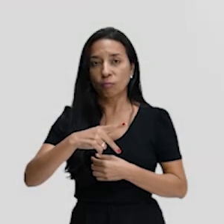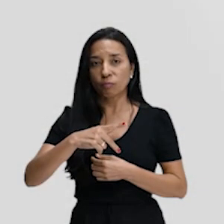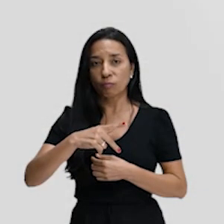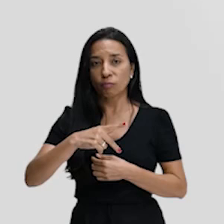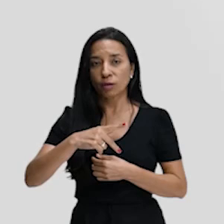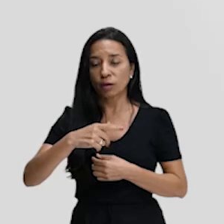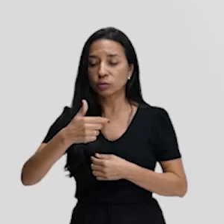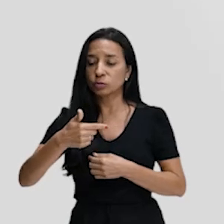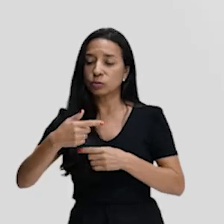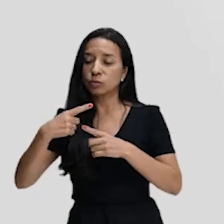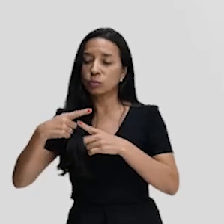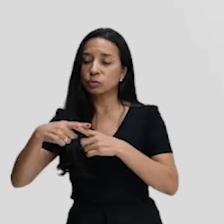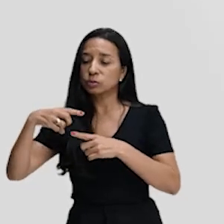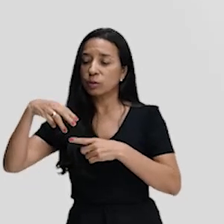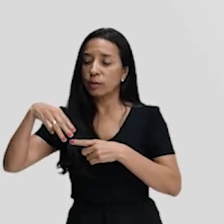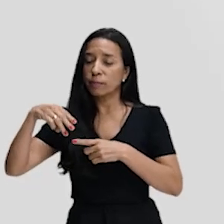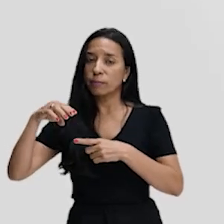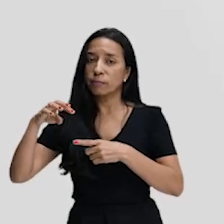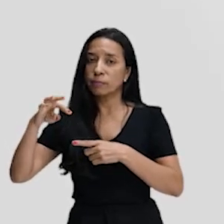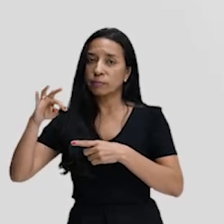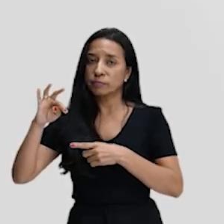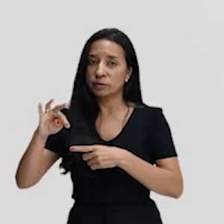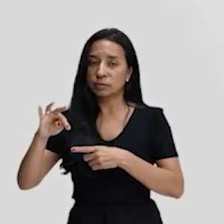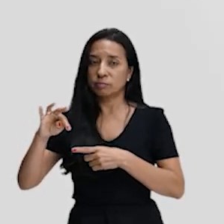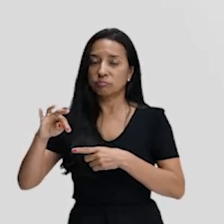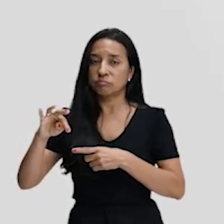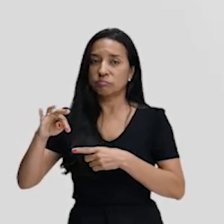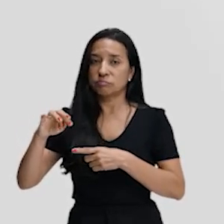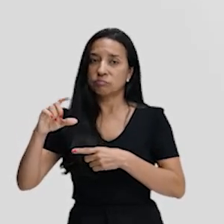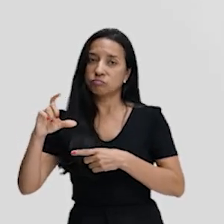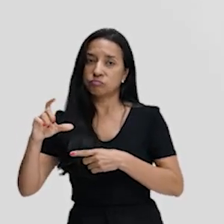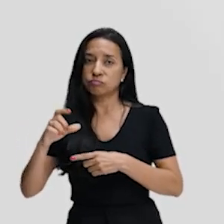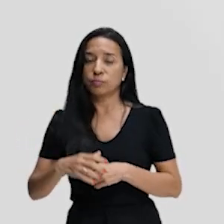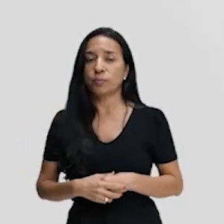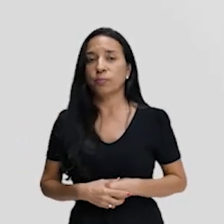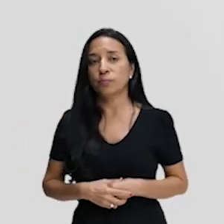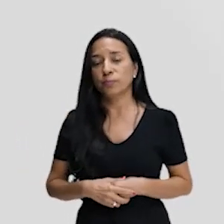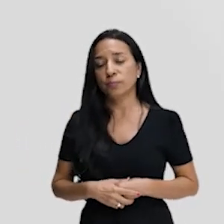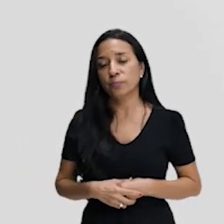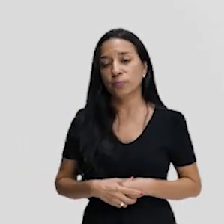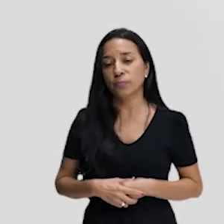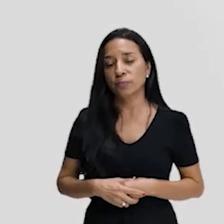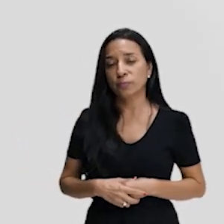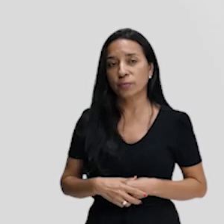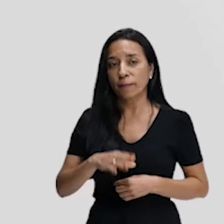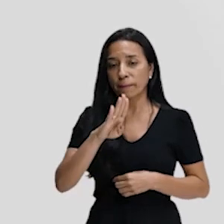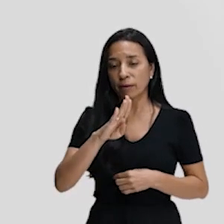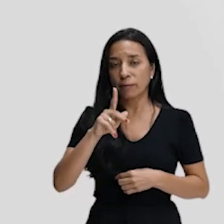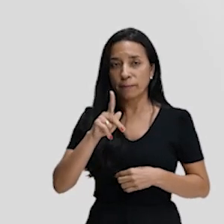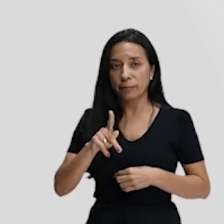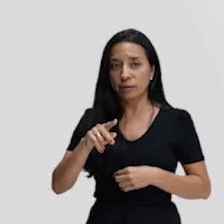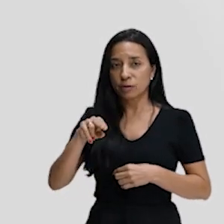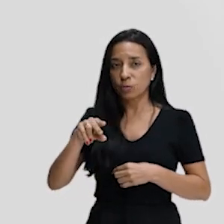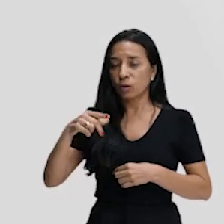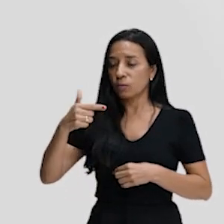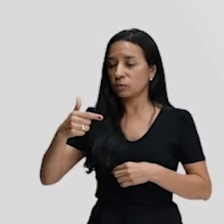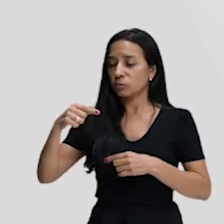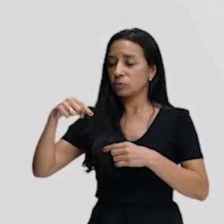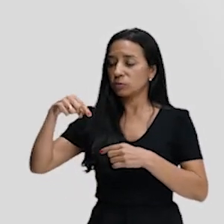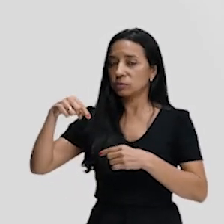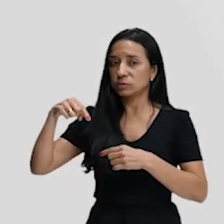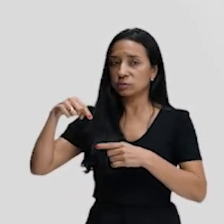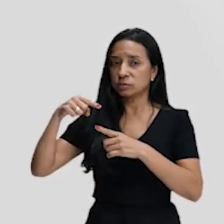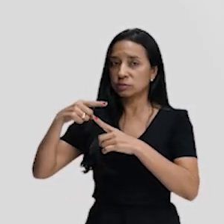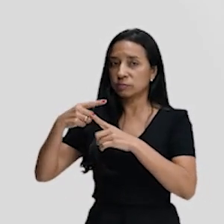Pronto. Chegamos à nossa resposta. Resposta, letra C.